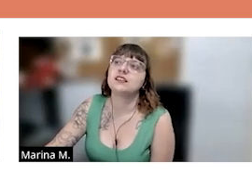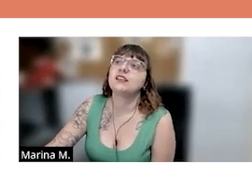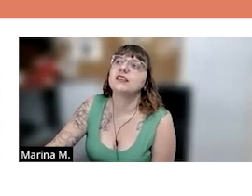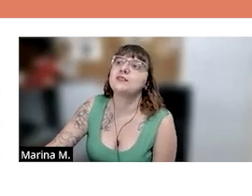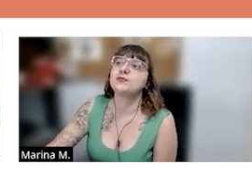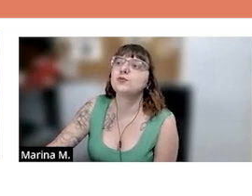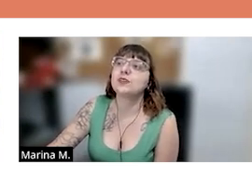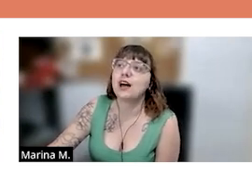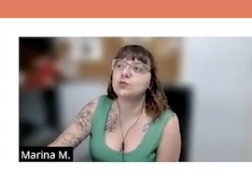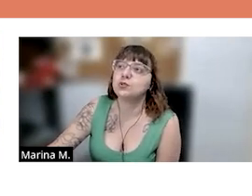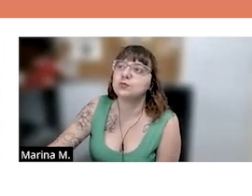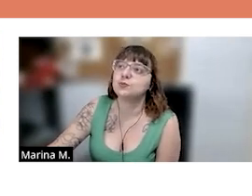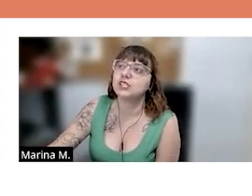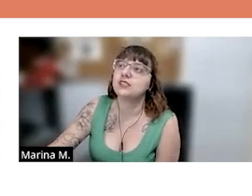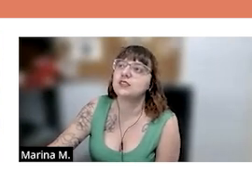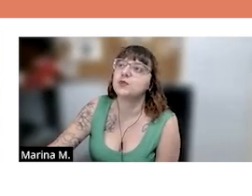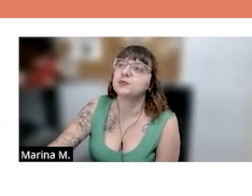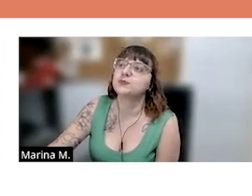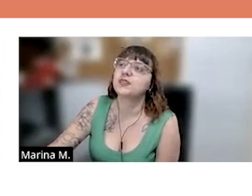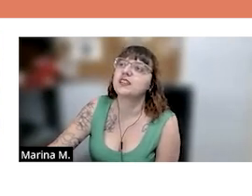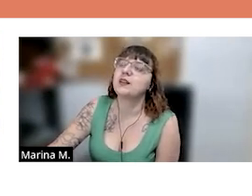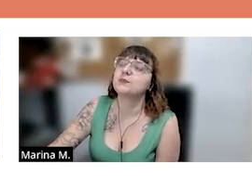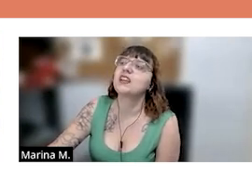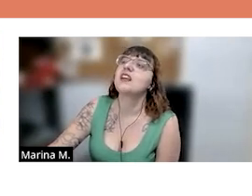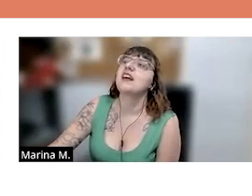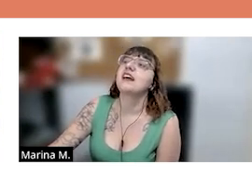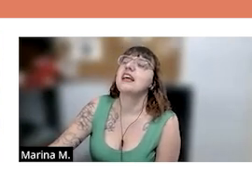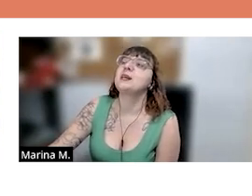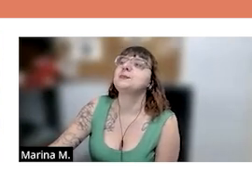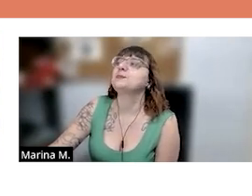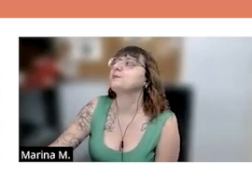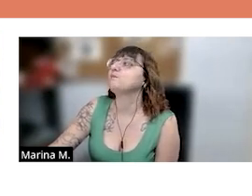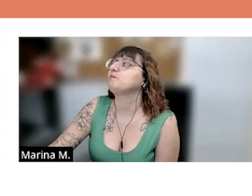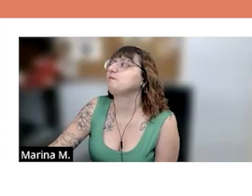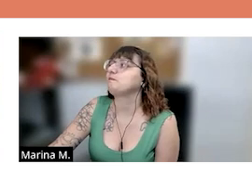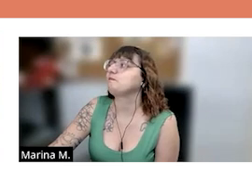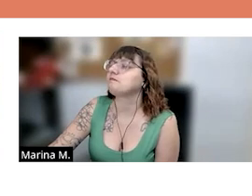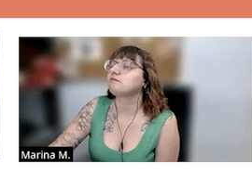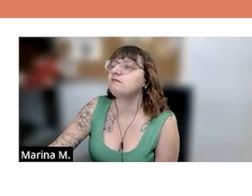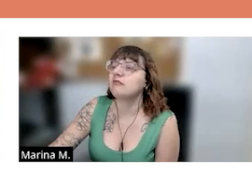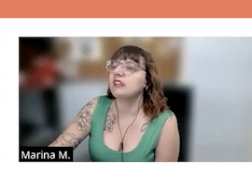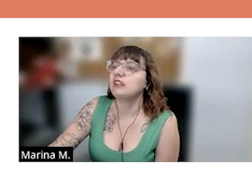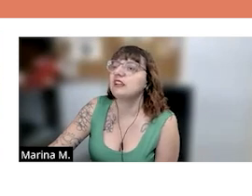3200102, que é Afonso Cláudio, o município, tá? É,